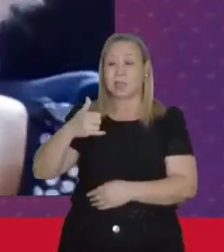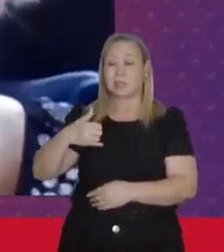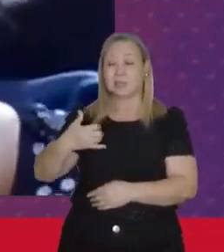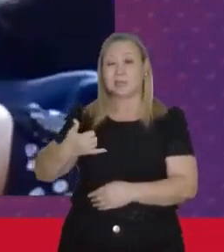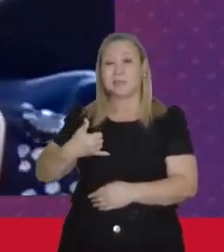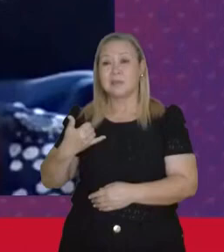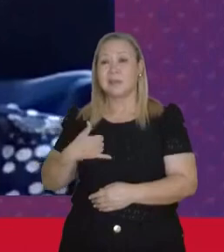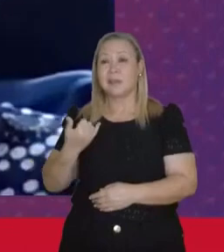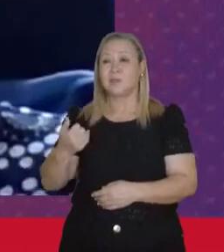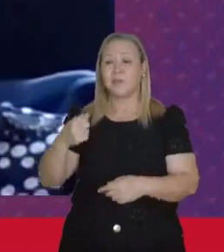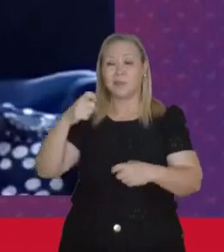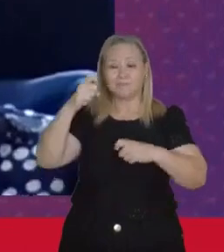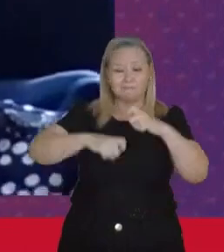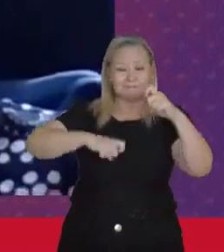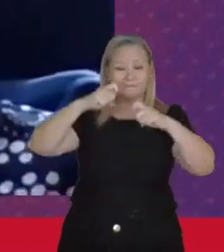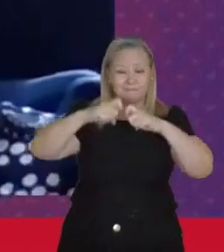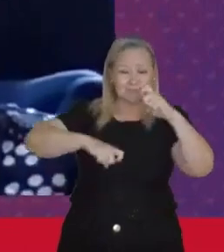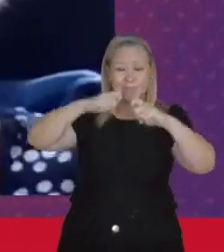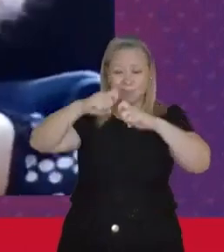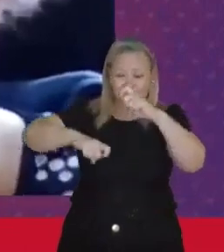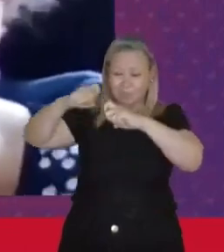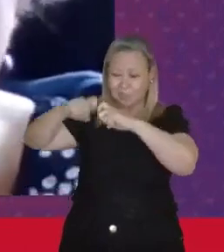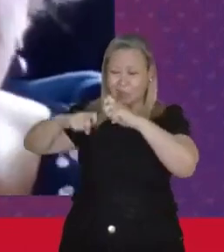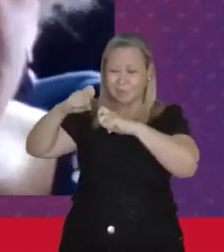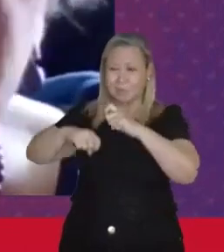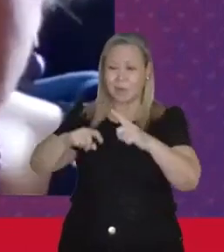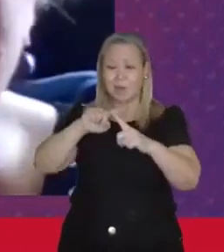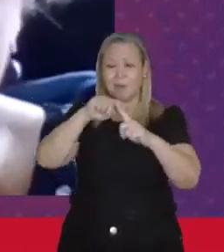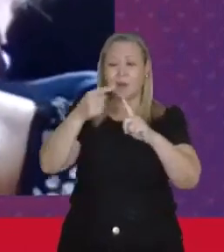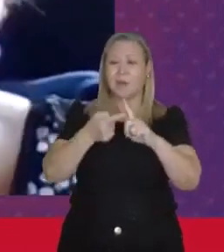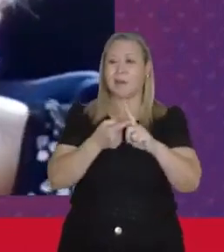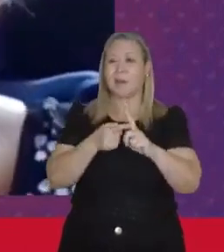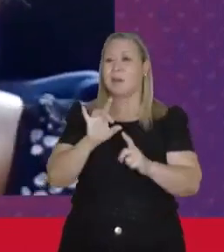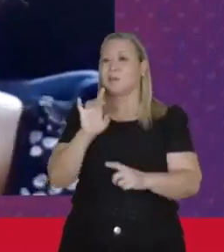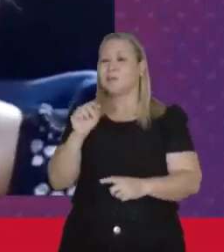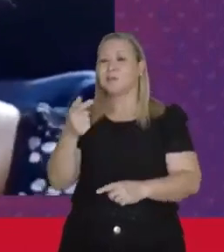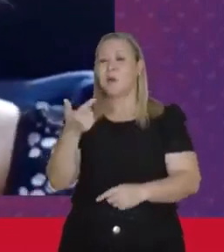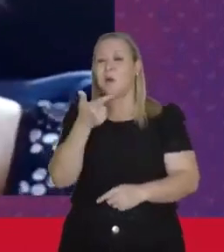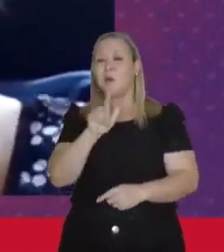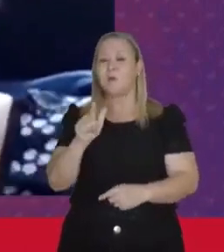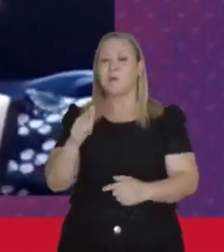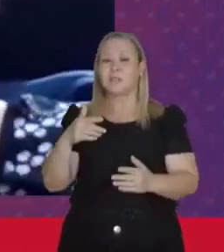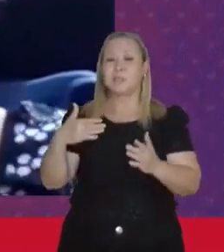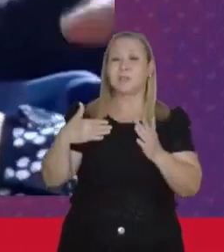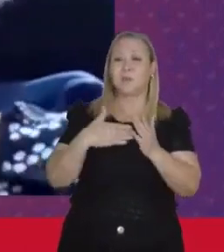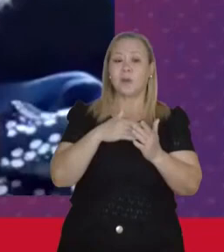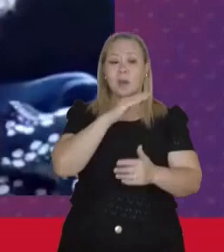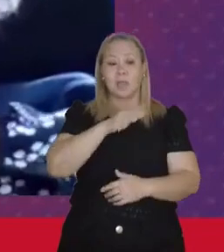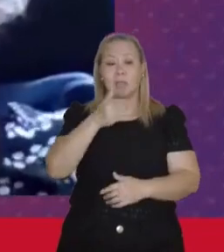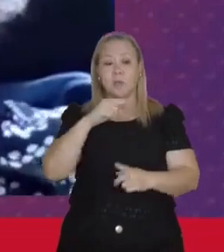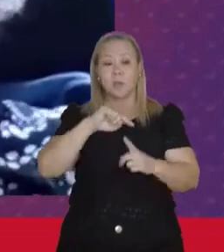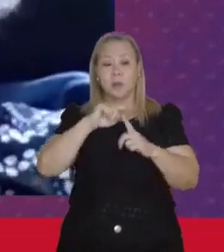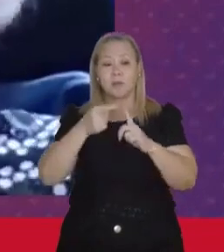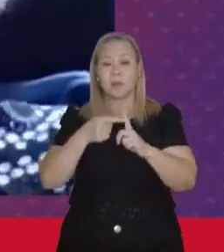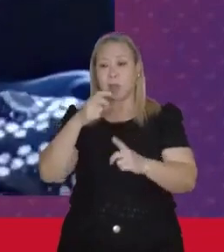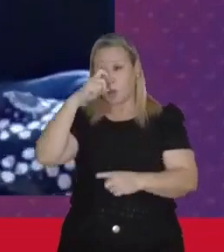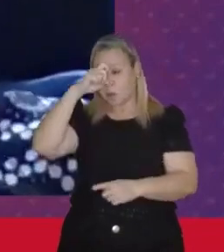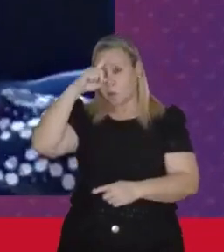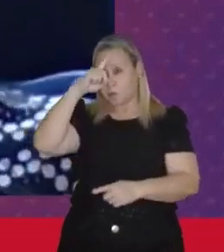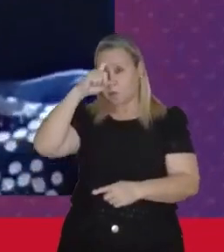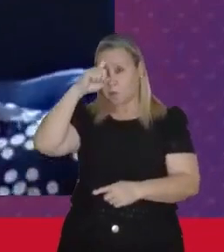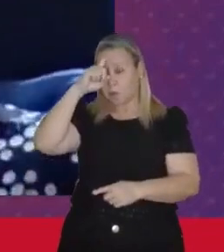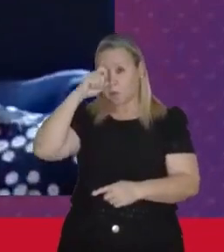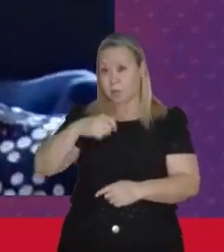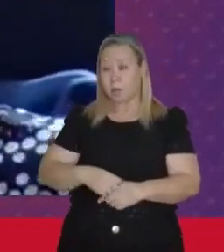estuprada anos. Ficou grávida, só conseguiu fazer a interrupção da gravidez num hospital